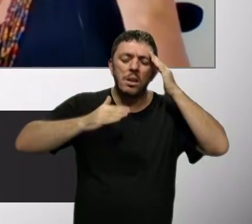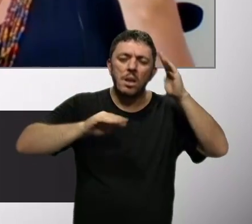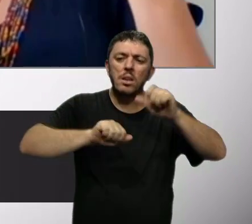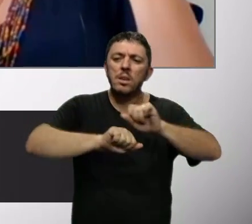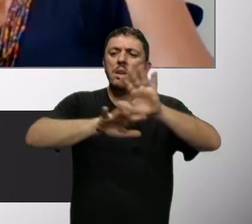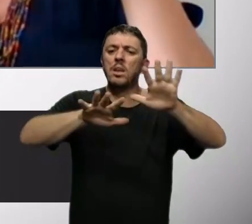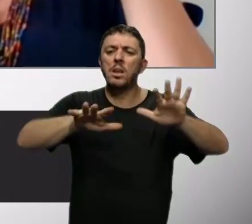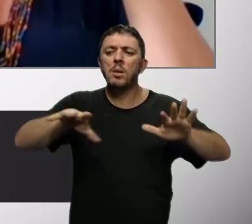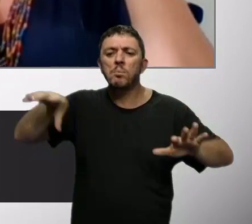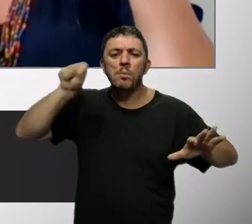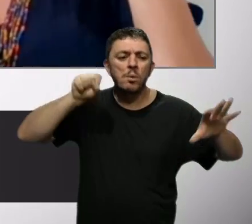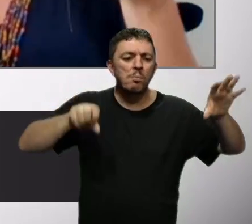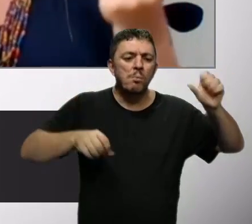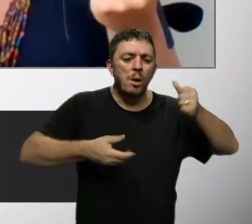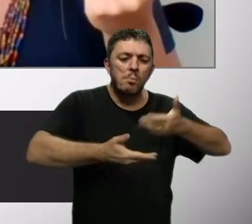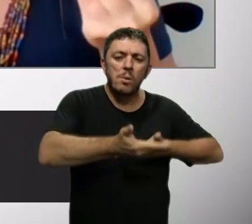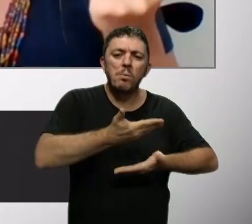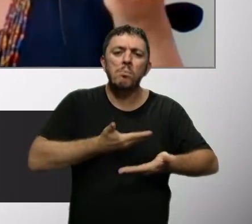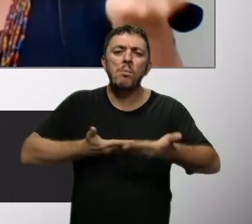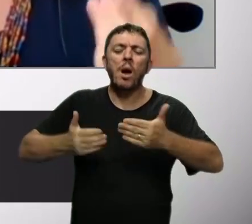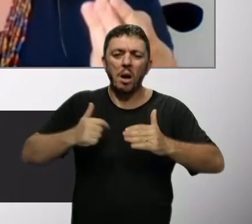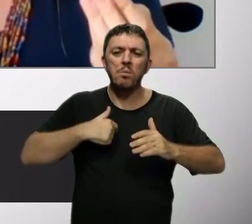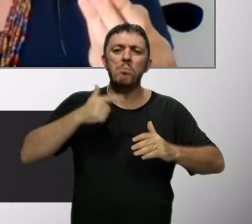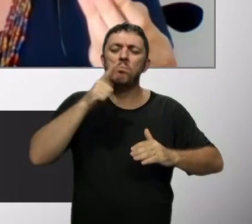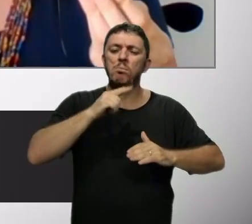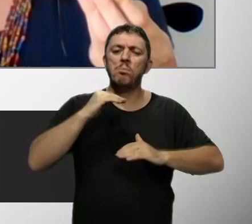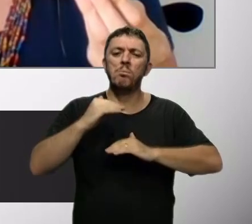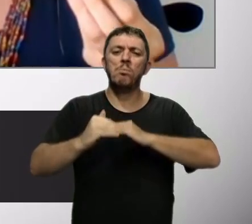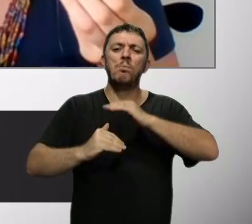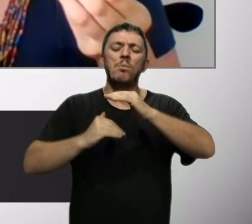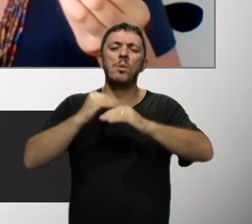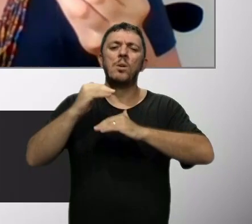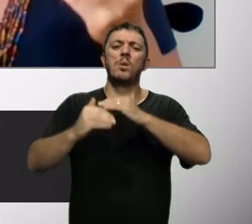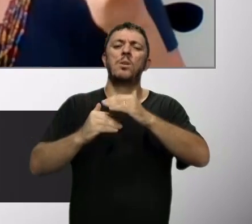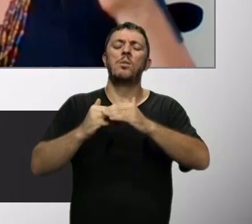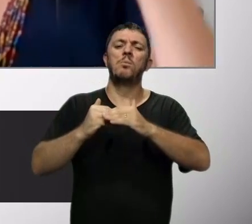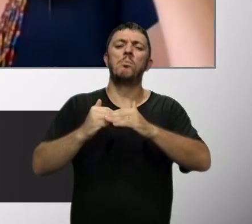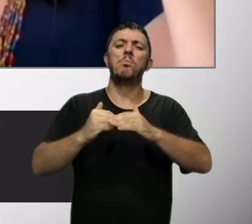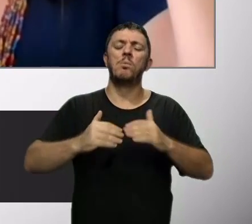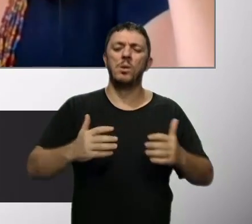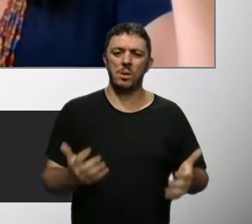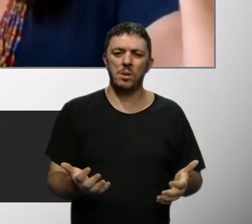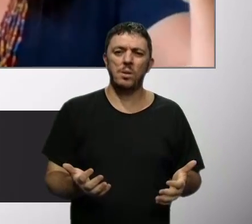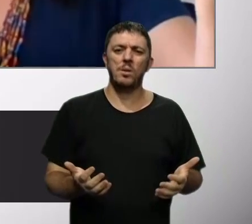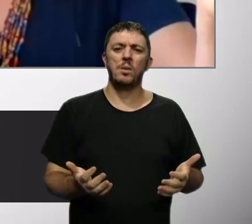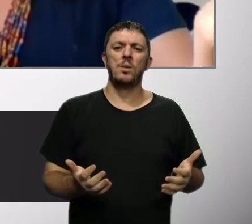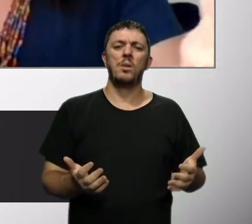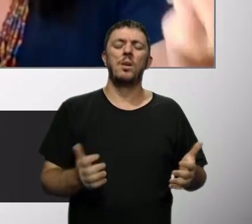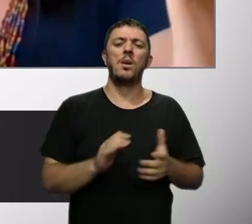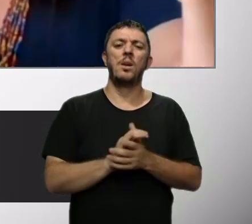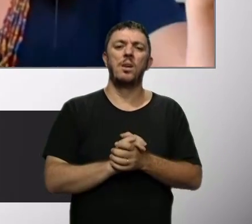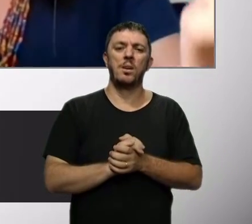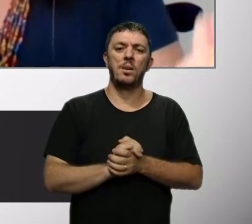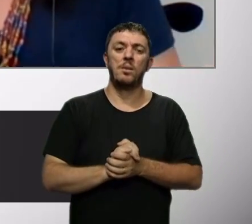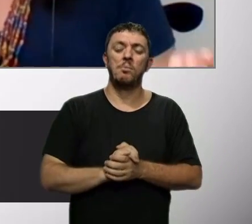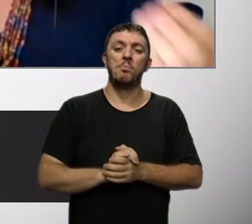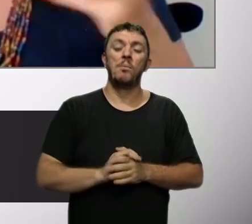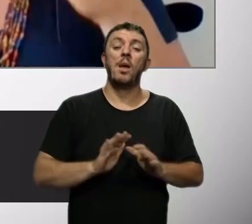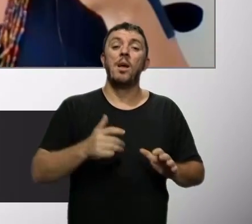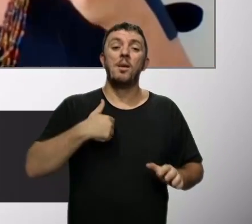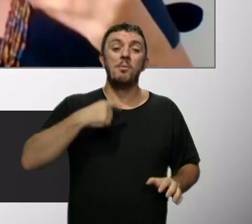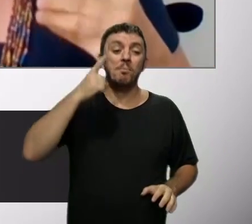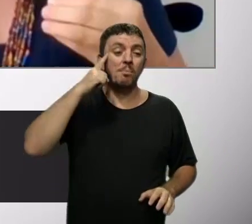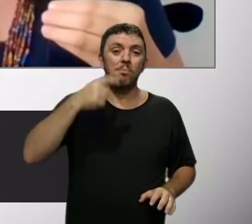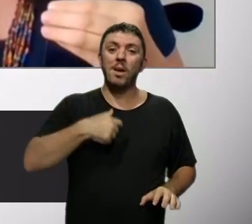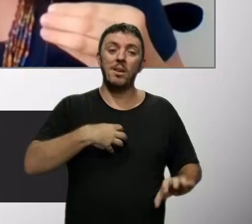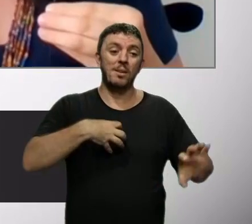desenvolver todo um refinamento dos nossos sentidos que não vai nos colocar no lugar das